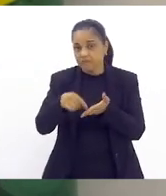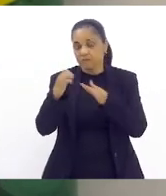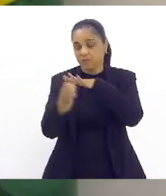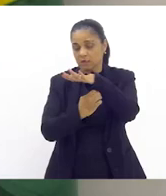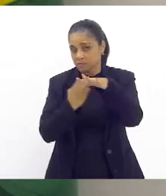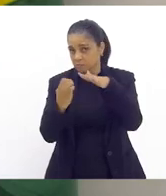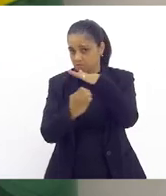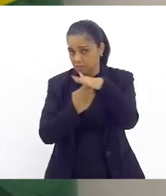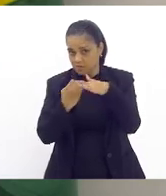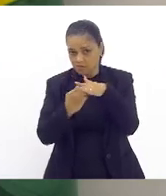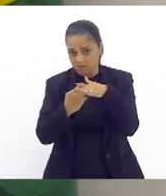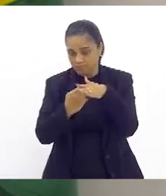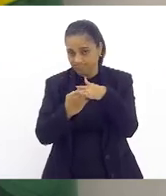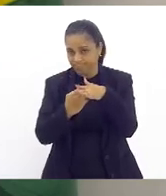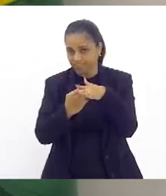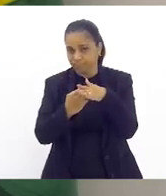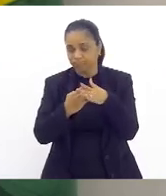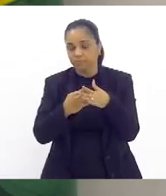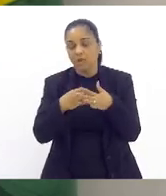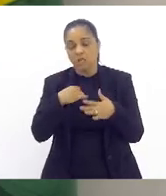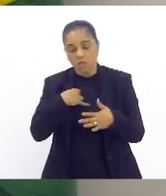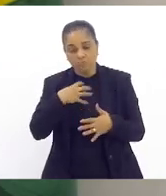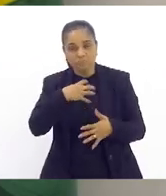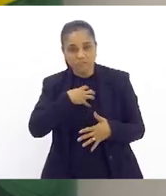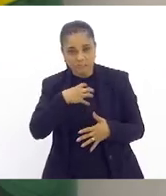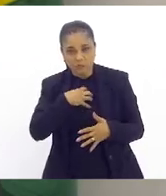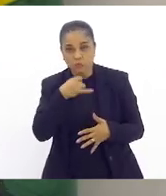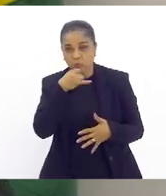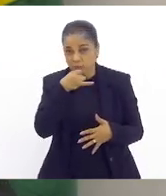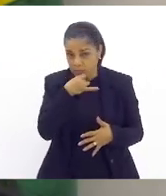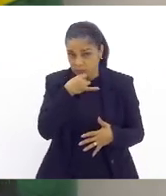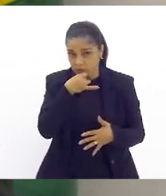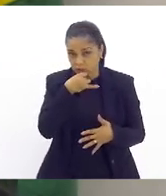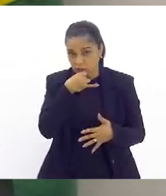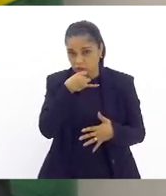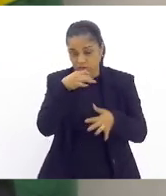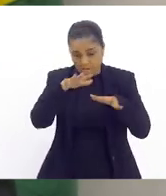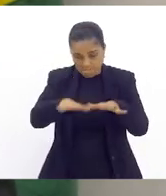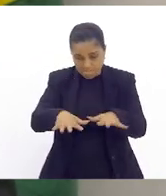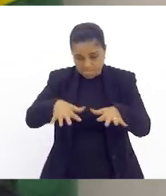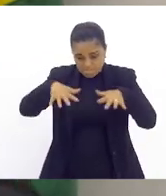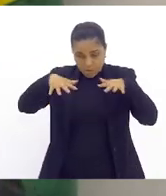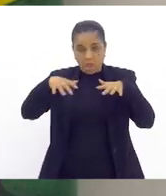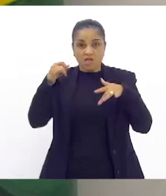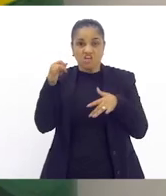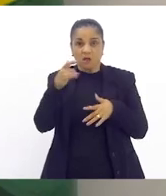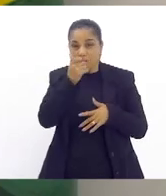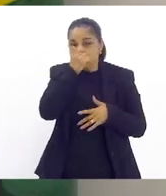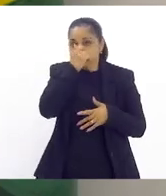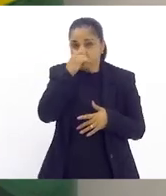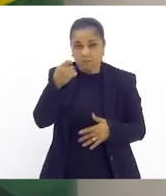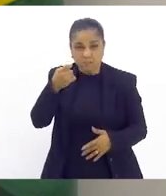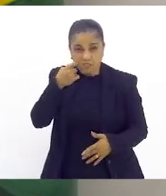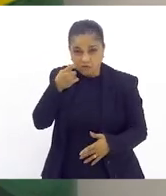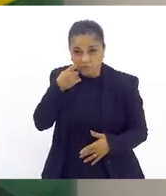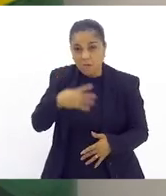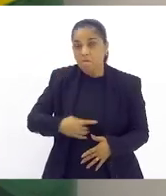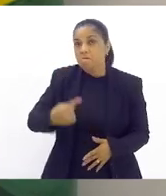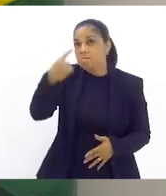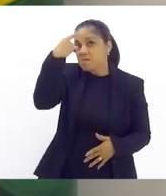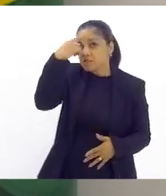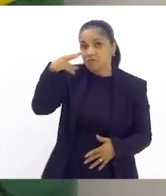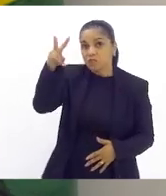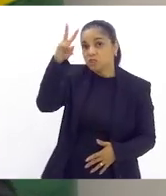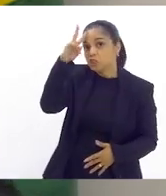eu não queria que essa casa tivesse cheia e uma em plena sexta-feira Imagina se fosse uma segunda-feira